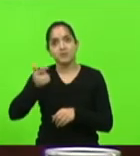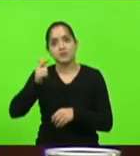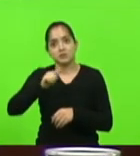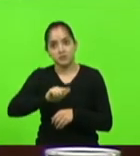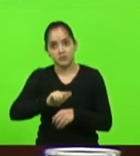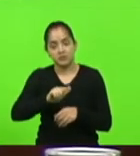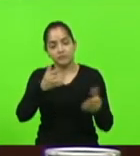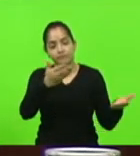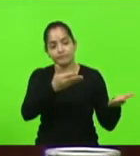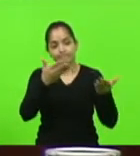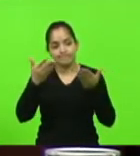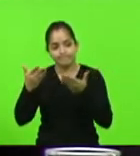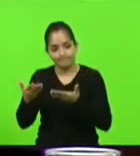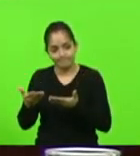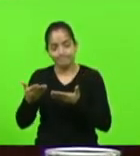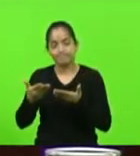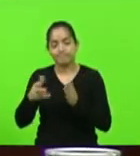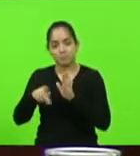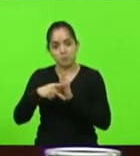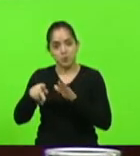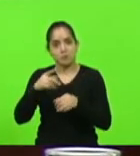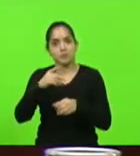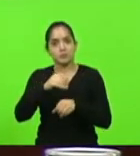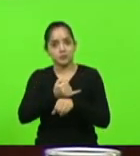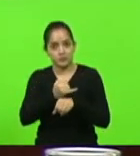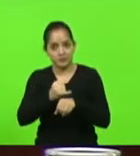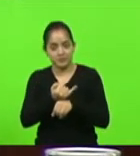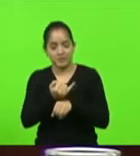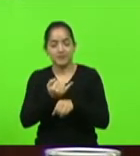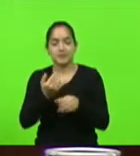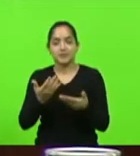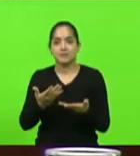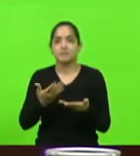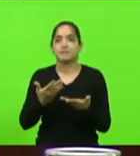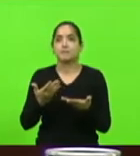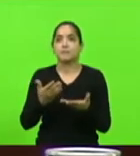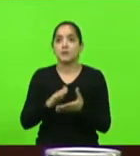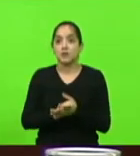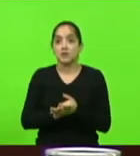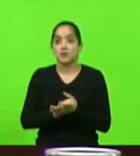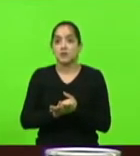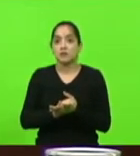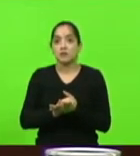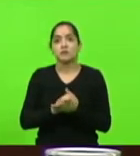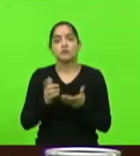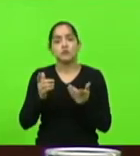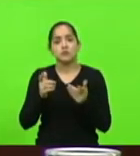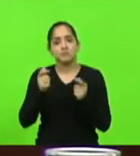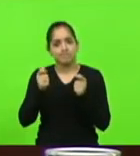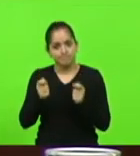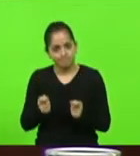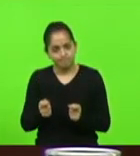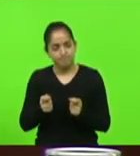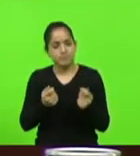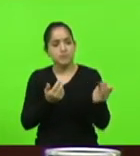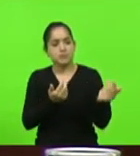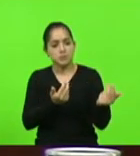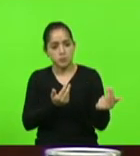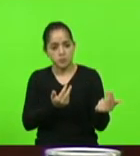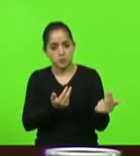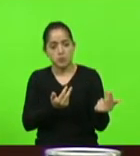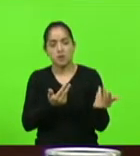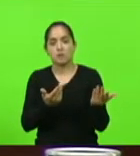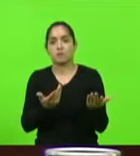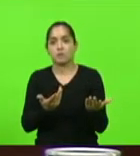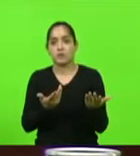joinvilense aqui, e com certeza não só aquilo das suas convicções, que são as mesmas nossas, mas também